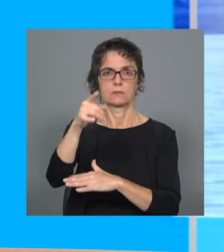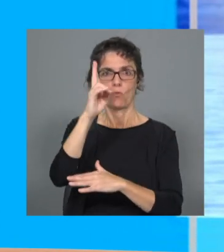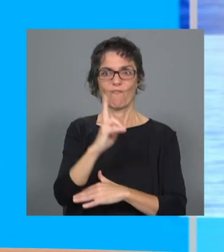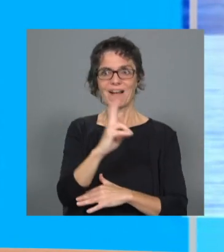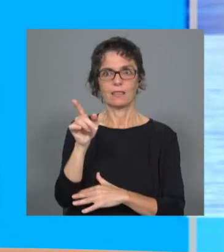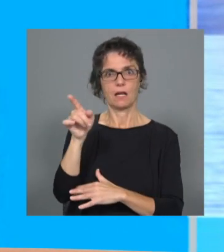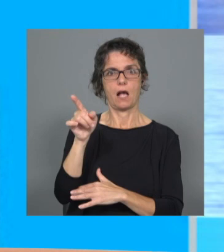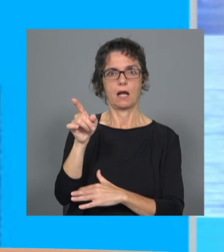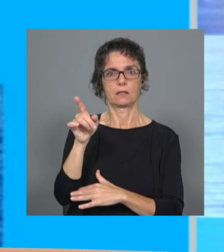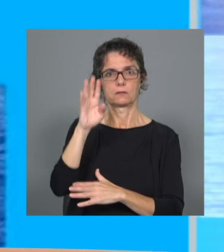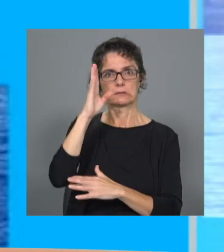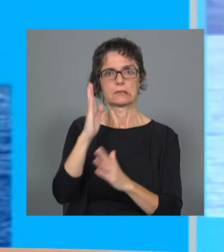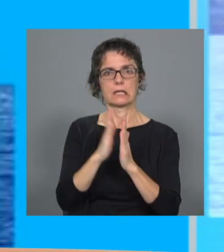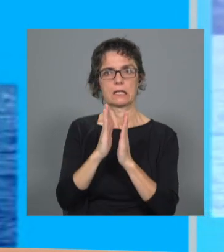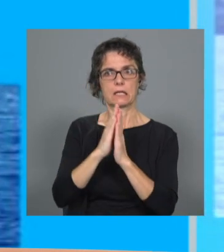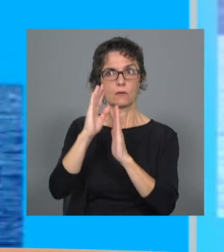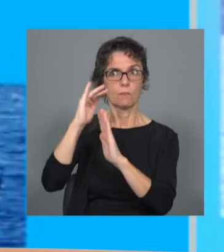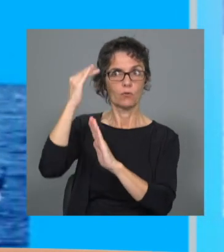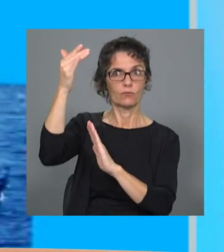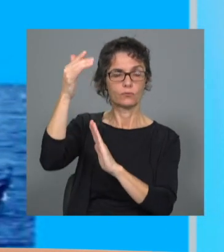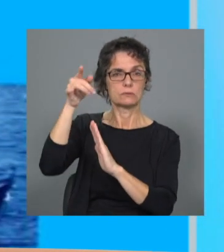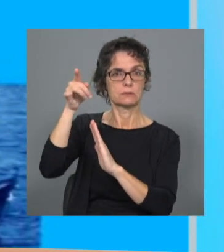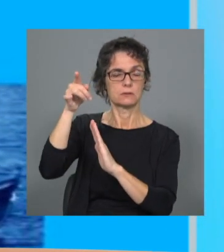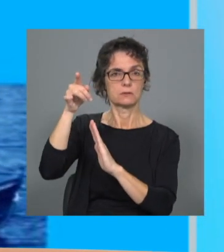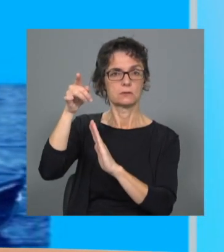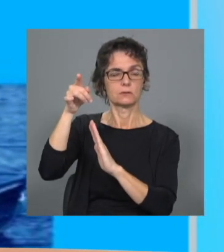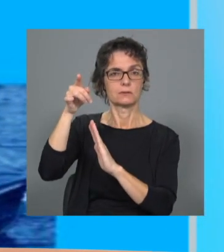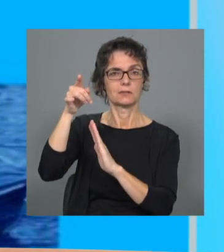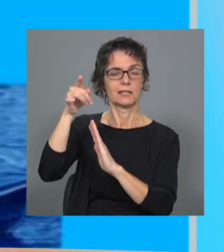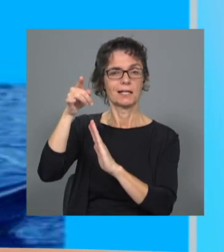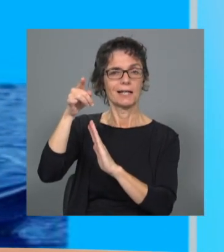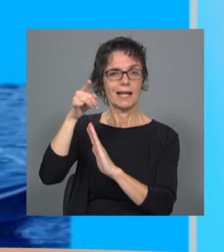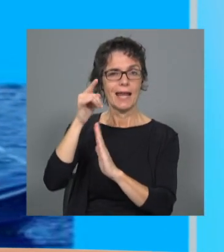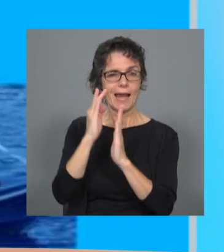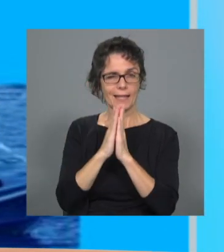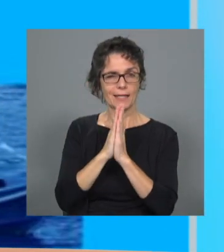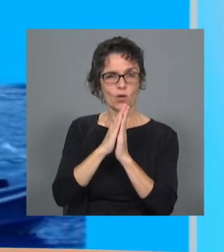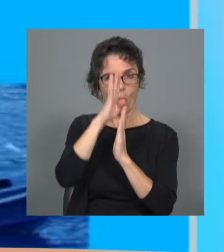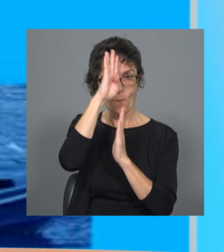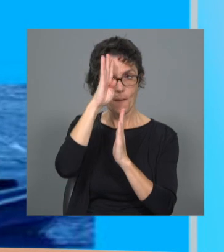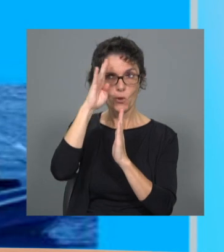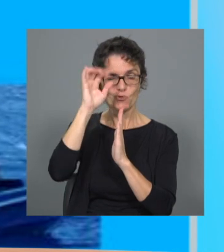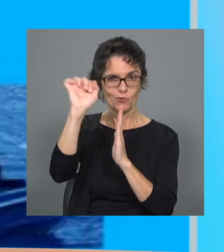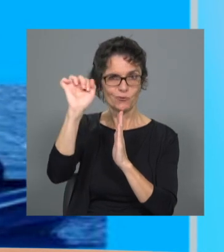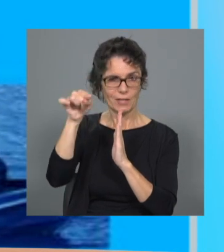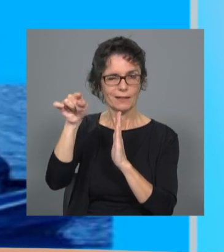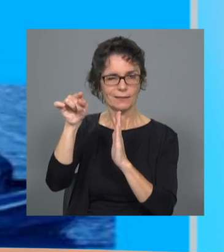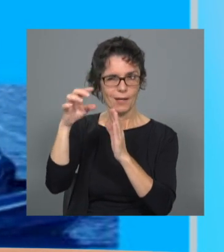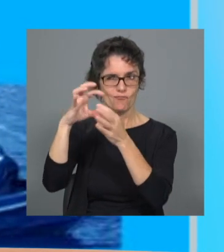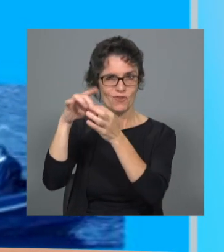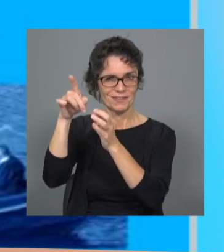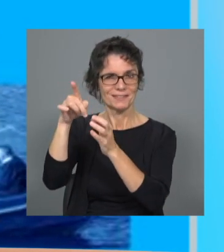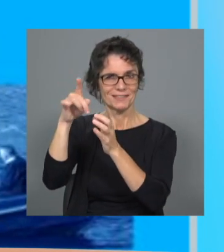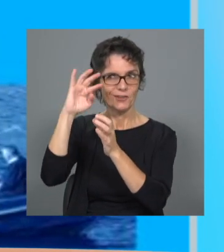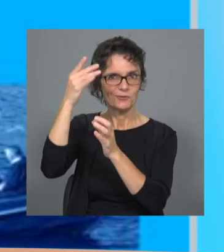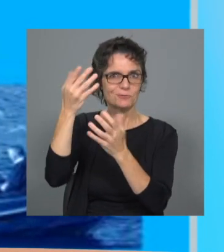se Deus quiser, se ele lá estiver, será a Igreja com que ele sonhou. E isso parece-nos, obviamente, muito entusiasmante, também sentimos isso lá na